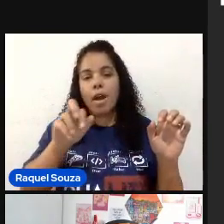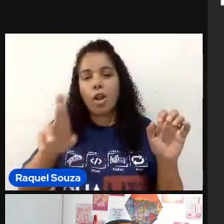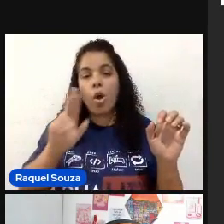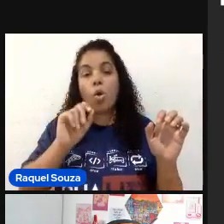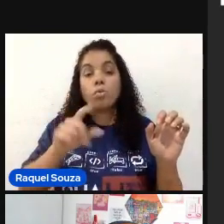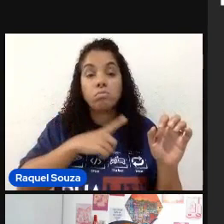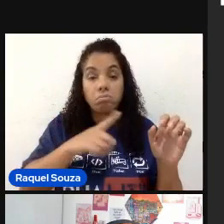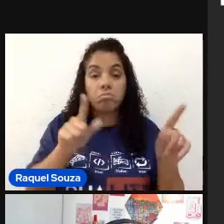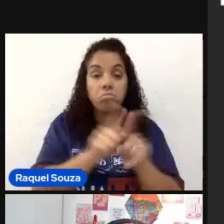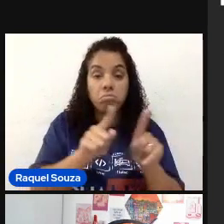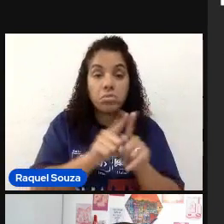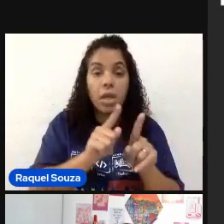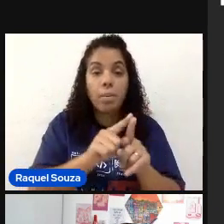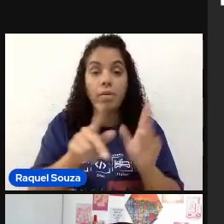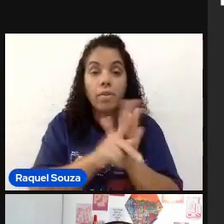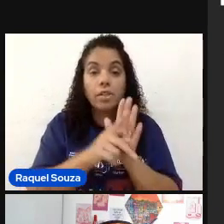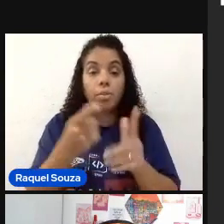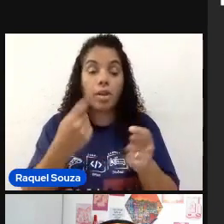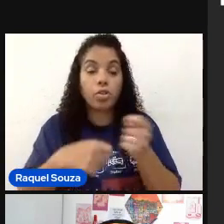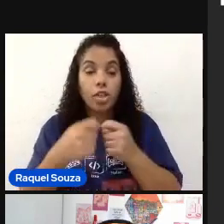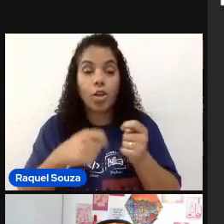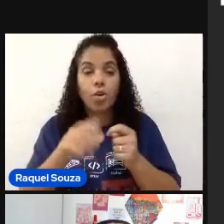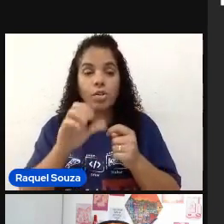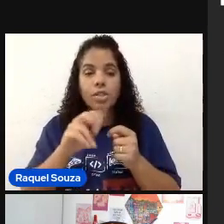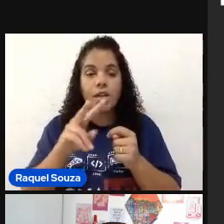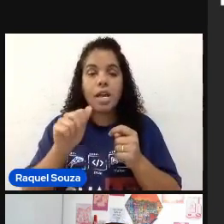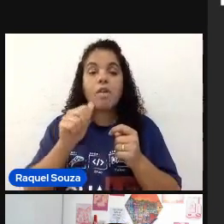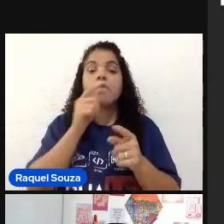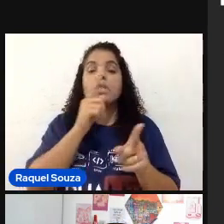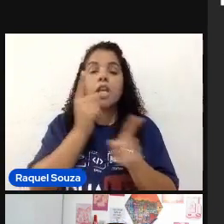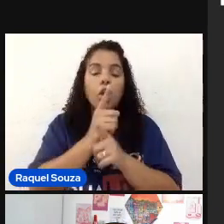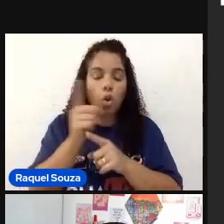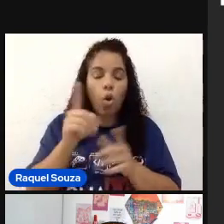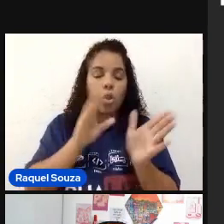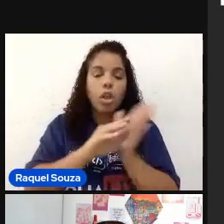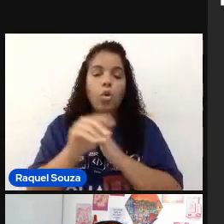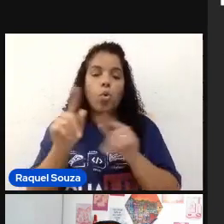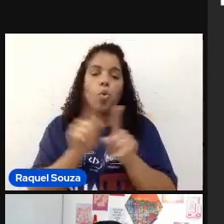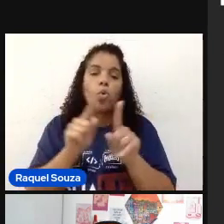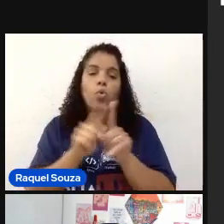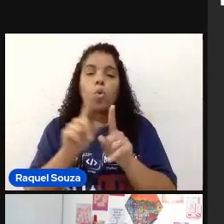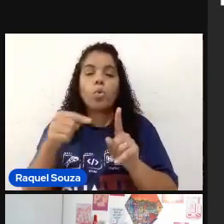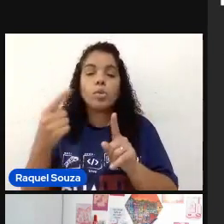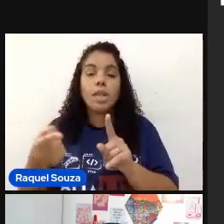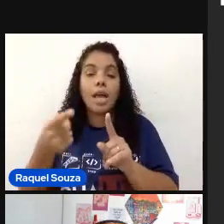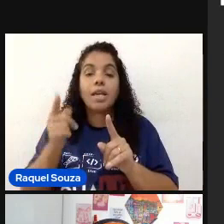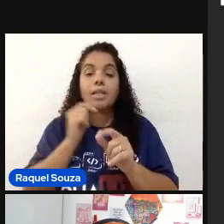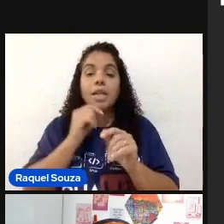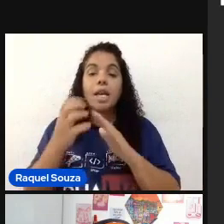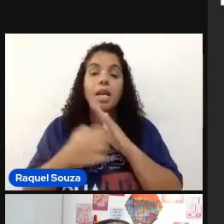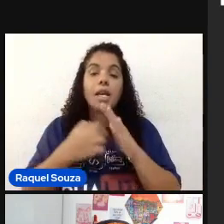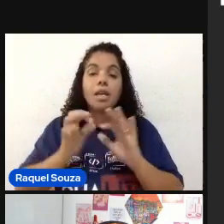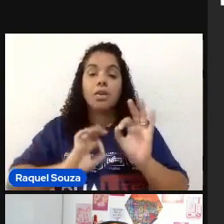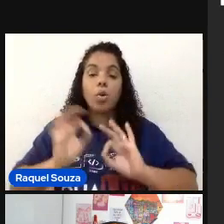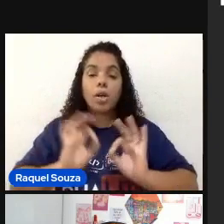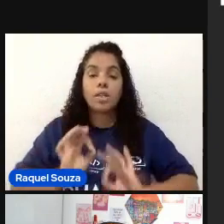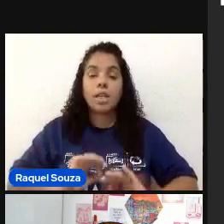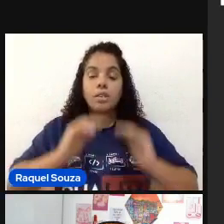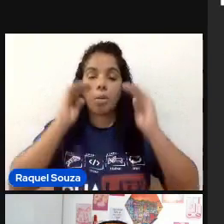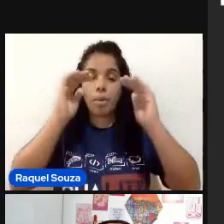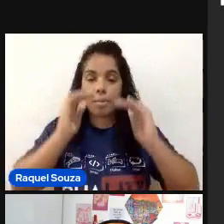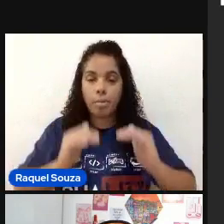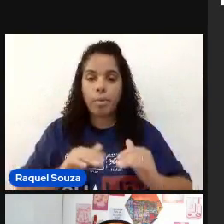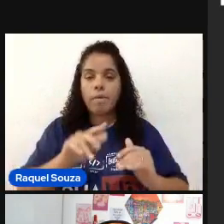parte do modelo de negócio Canva, você também encontra isso no Google, e tem aqui a organização dos valores, baseado